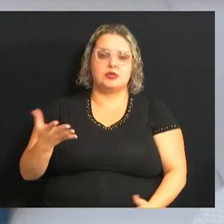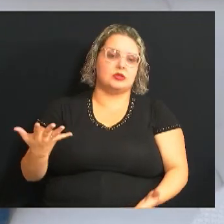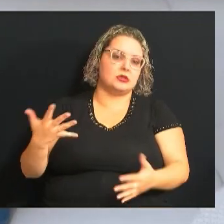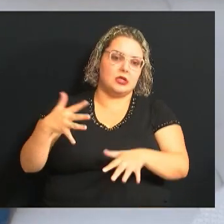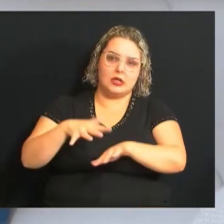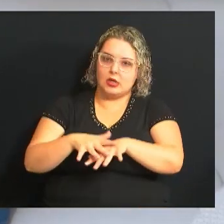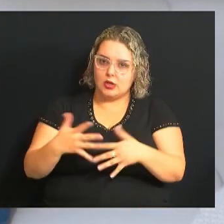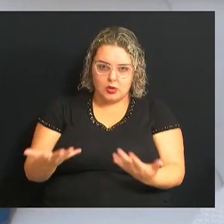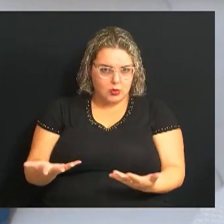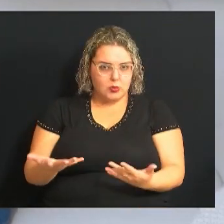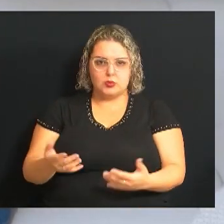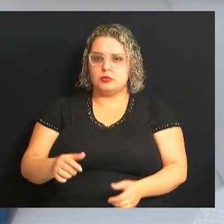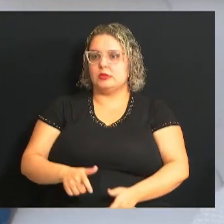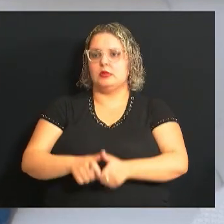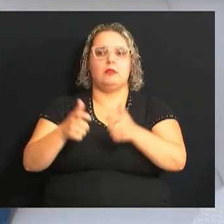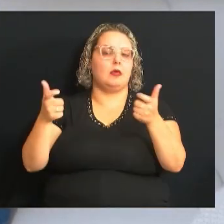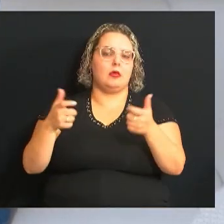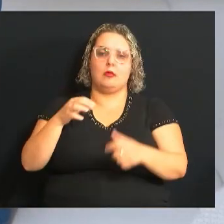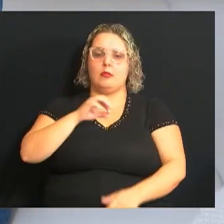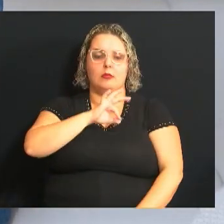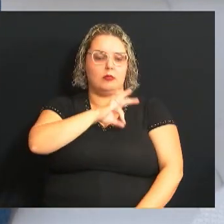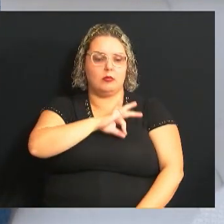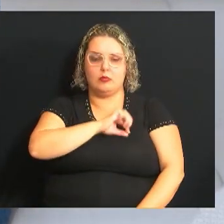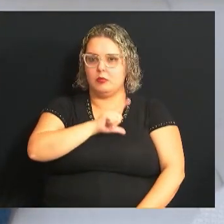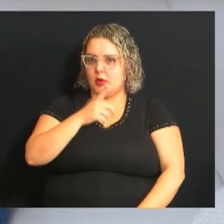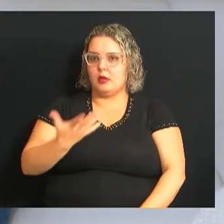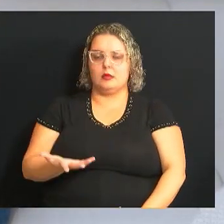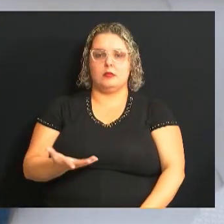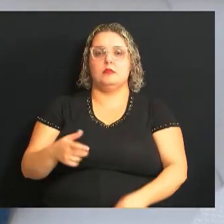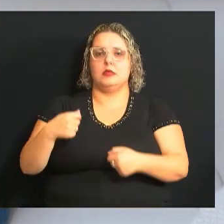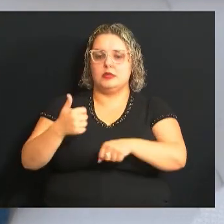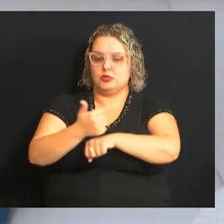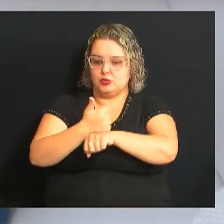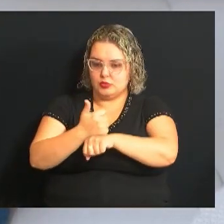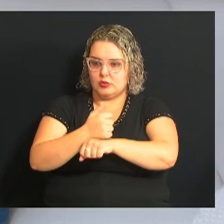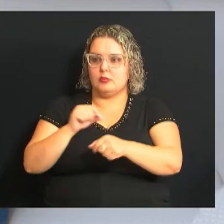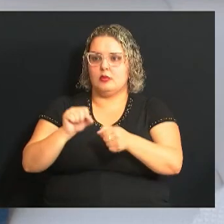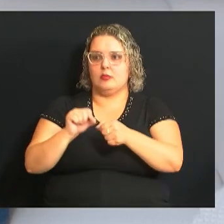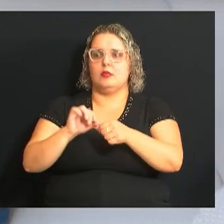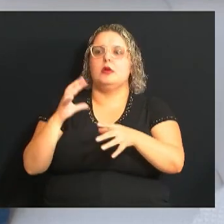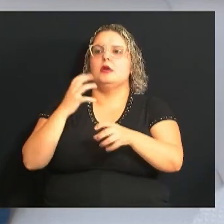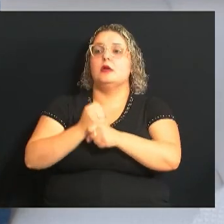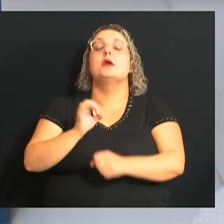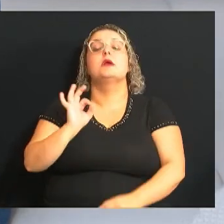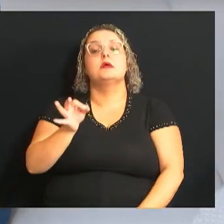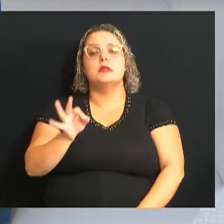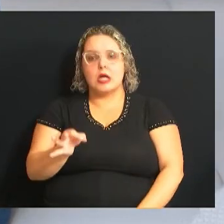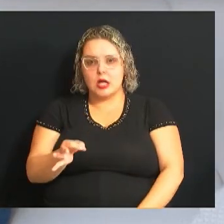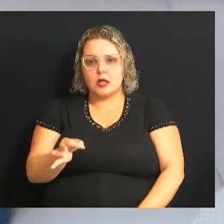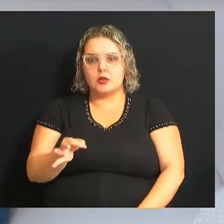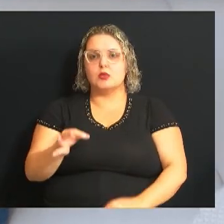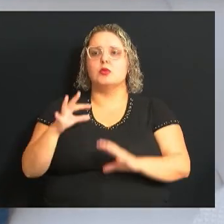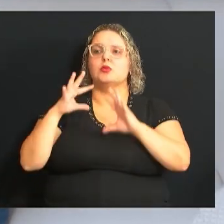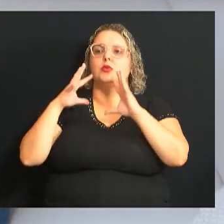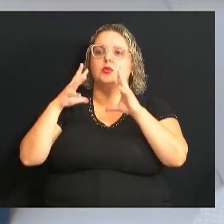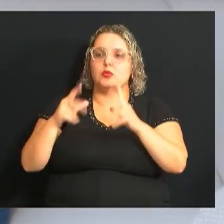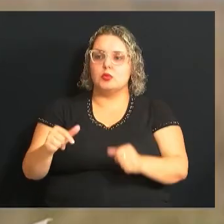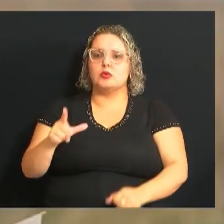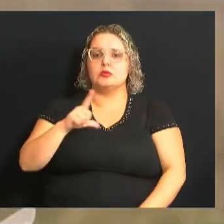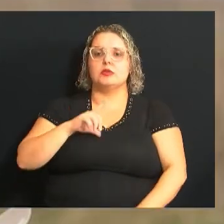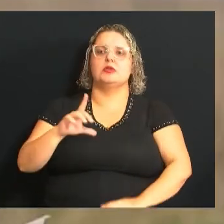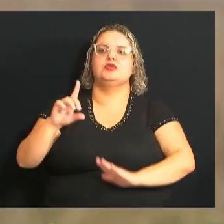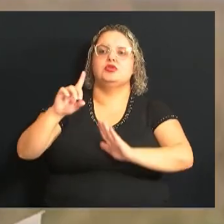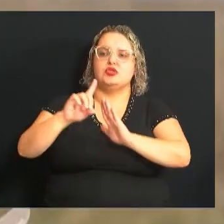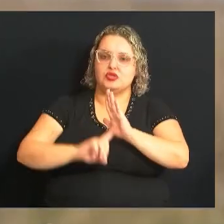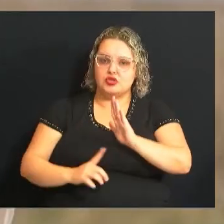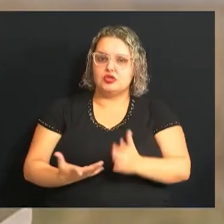um aumento. Tem que ir atrás aí de um profissional para fazer essas contas, né? Exatamente. Praticamente todos vão ter direito à revisão,